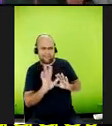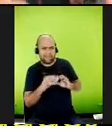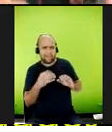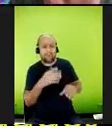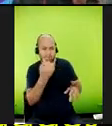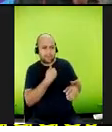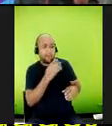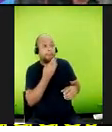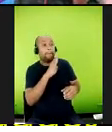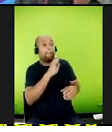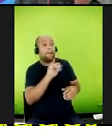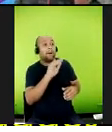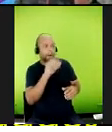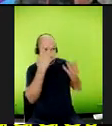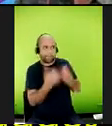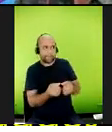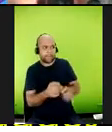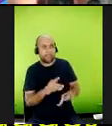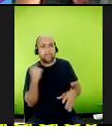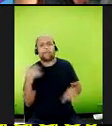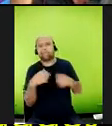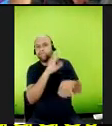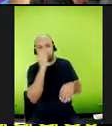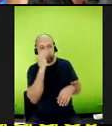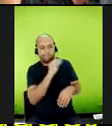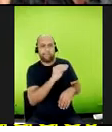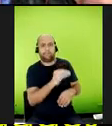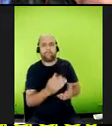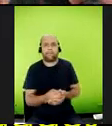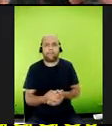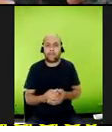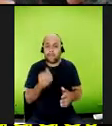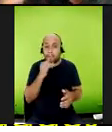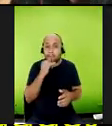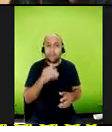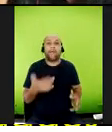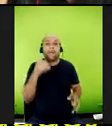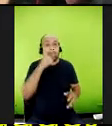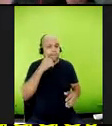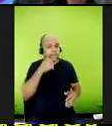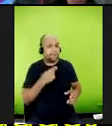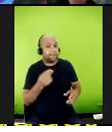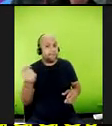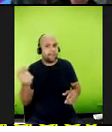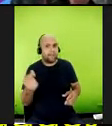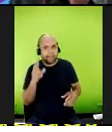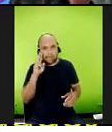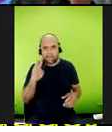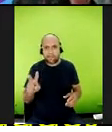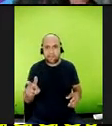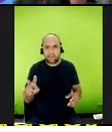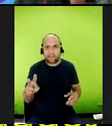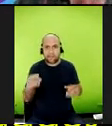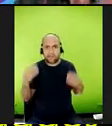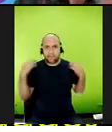tem problema não vai lá tô de boa não ficou ofendido né aquela menina que vai sair tal e a outra frase vem que as tuas camisa ela falou comigo ela